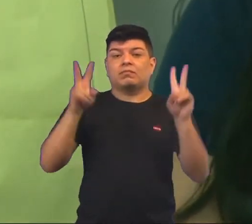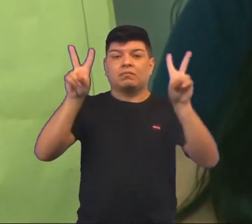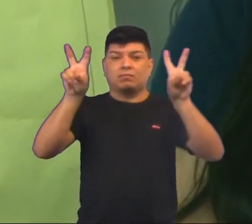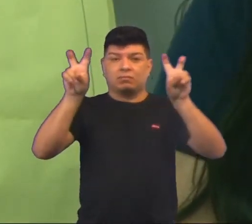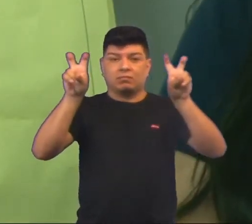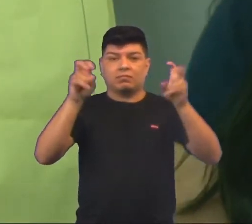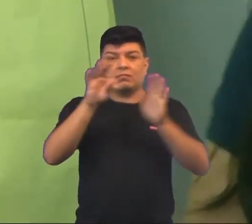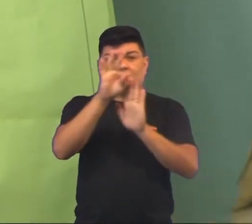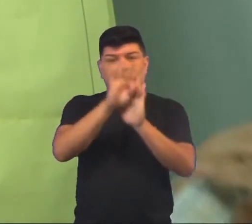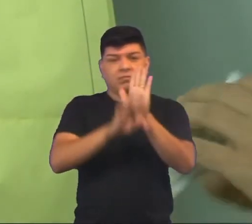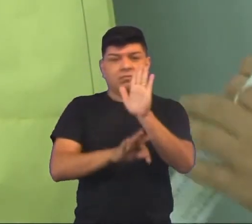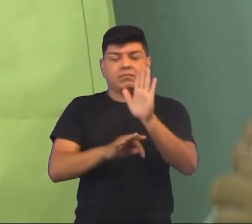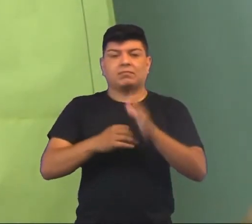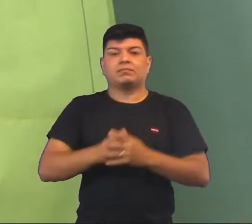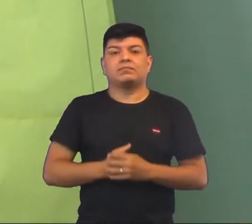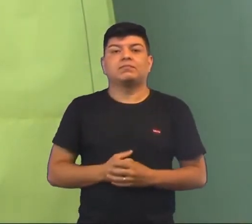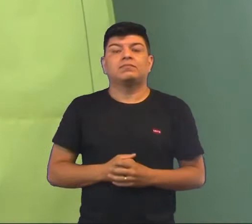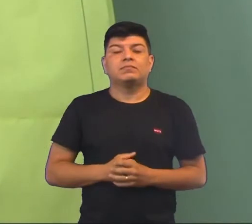desse texto.